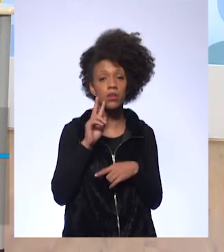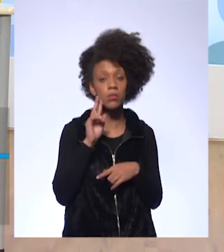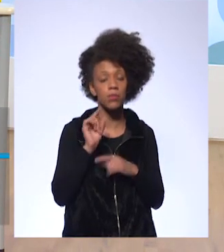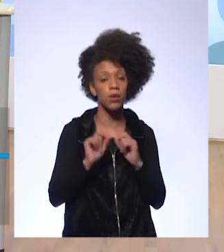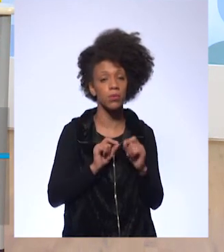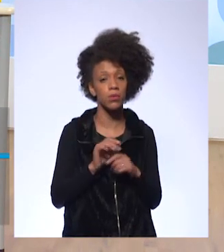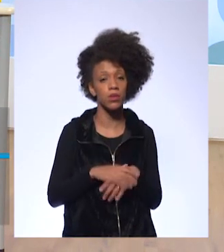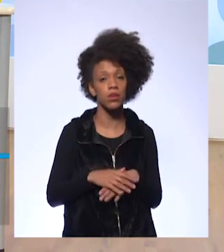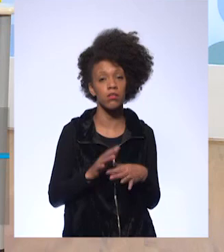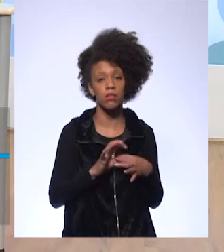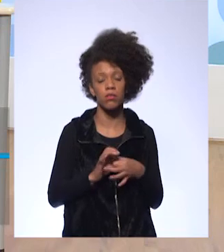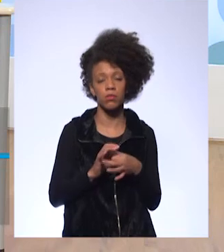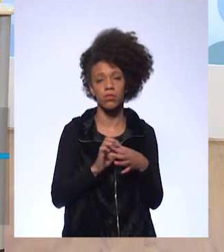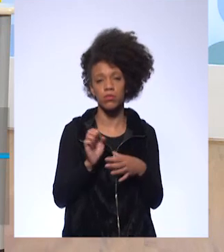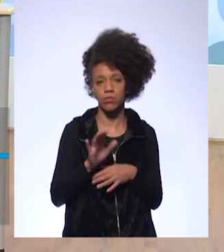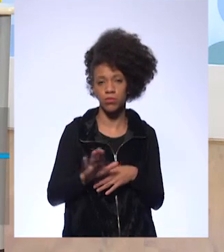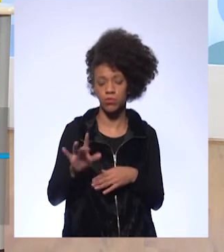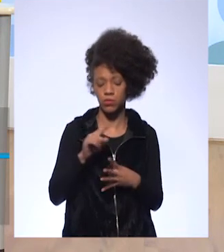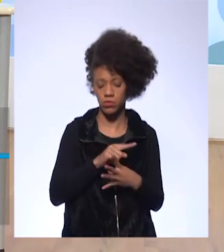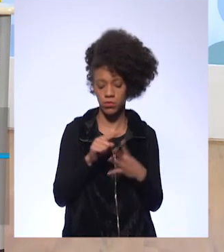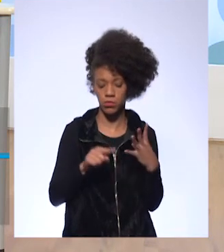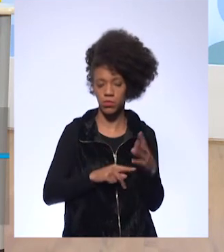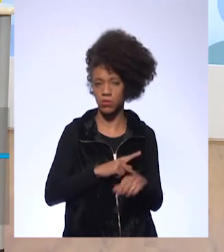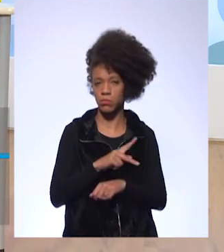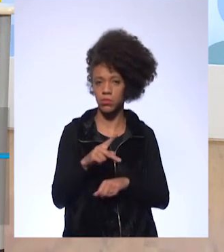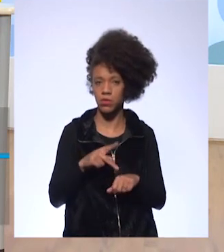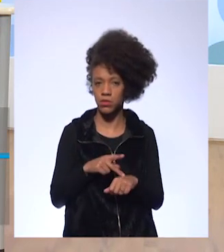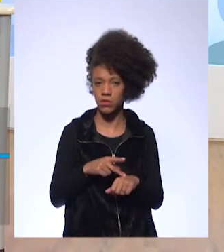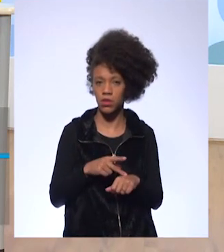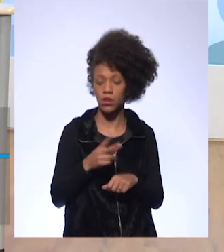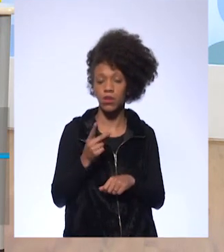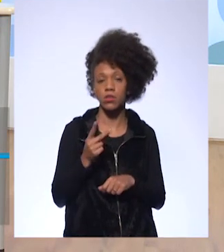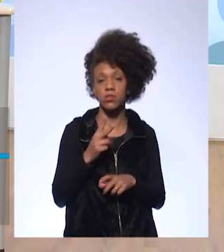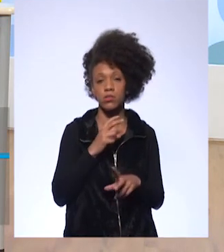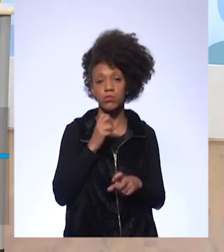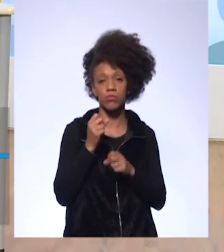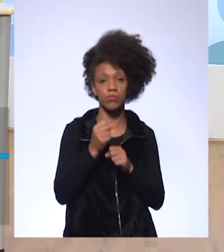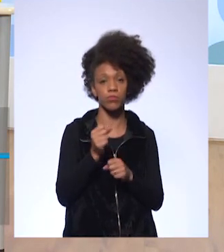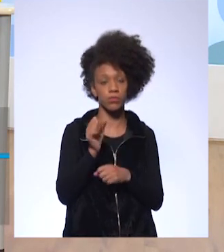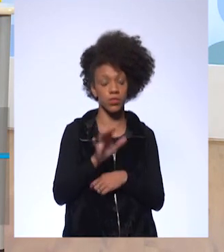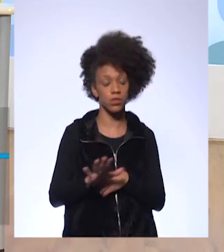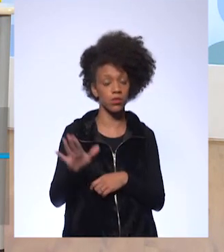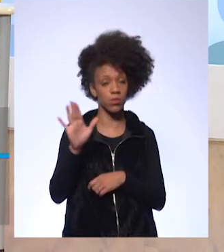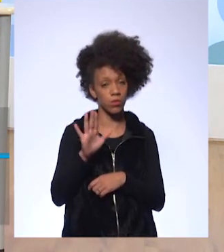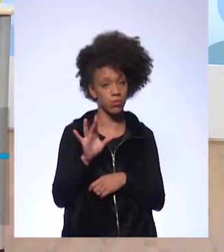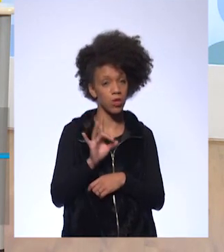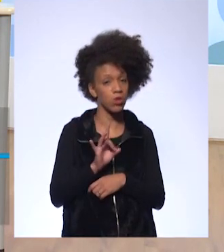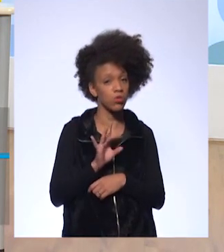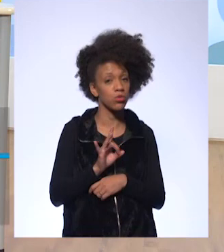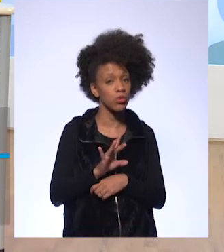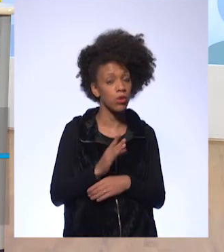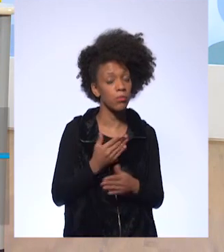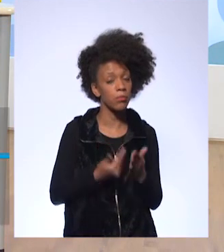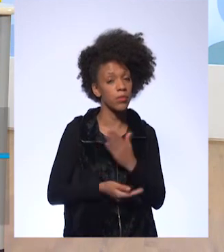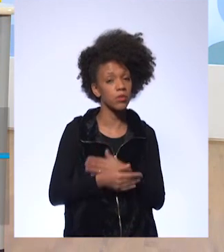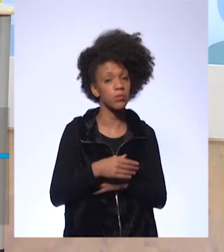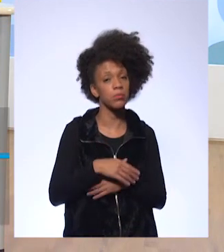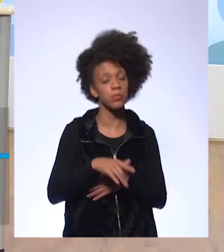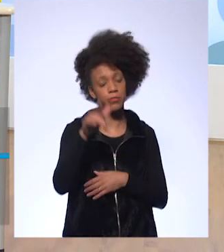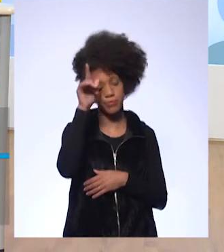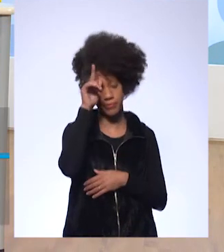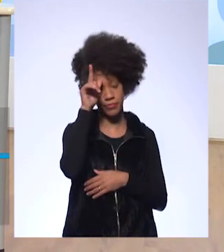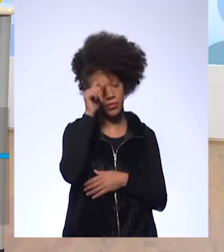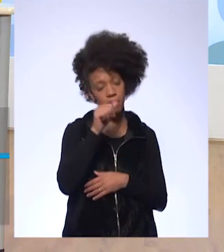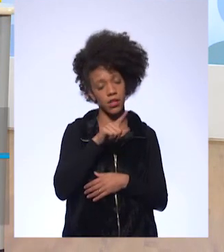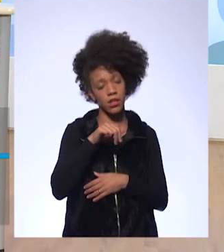Reino Unido, a formação desses 4 países, é a segunda maior potência da Europa, só perde para a Alemanha. Então, nós estamos falando